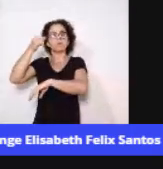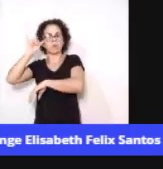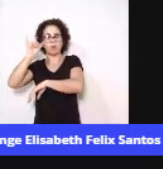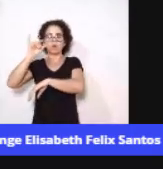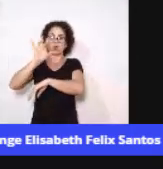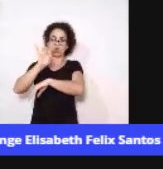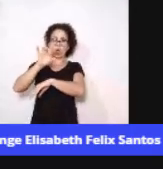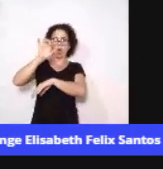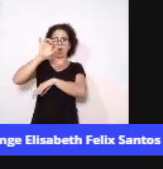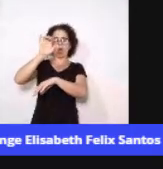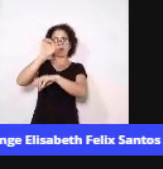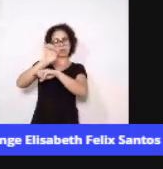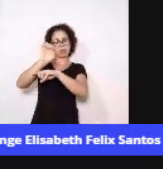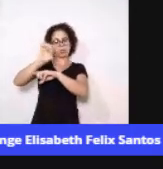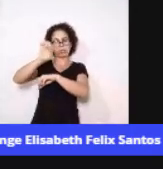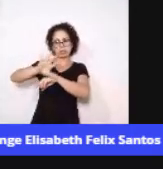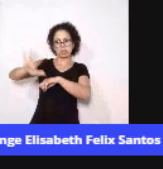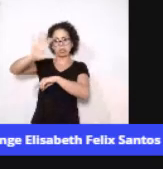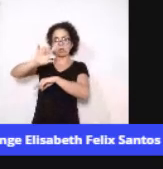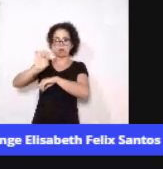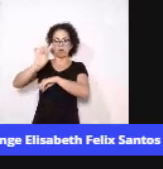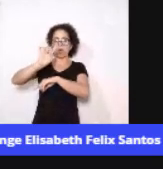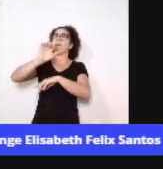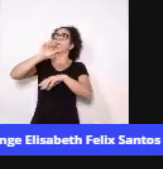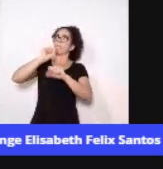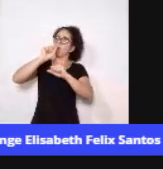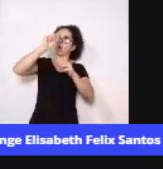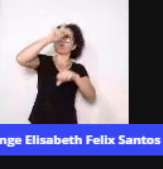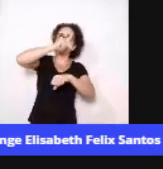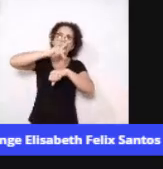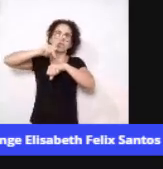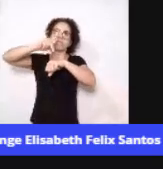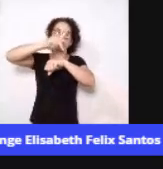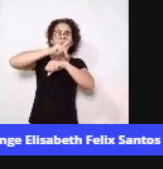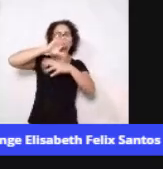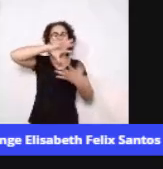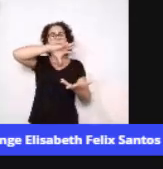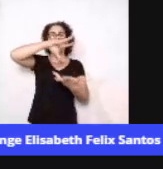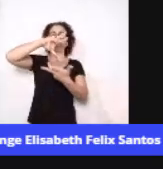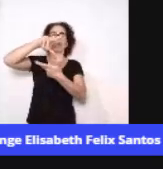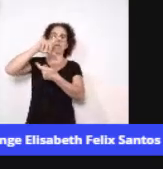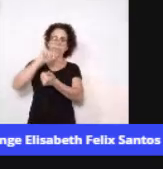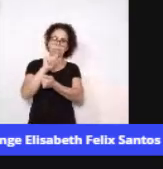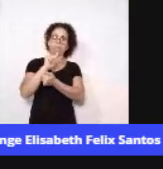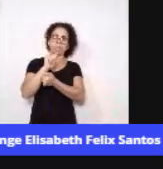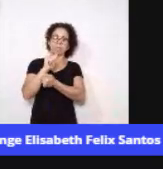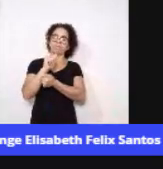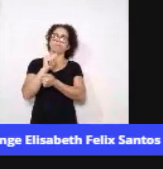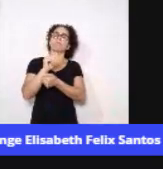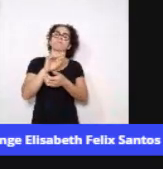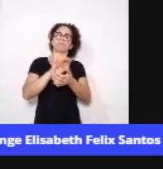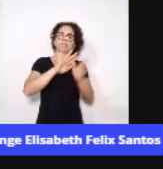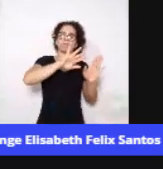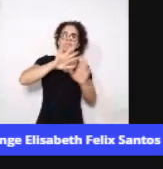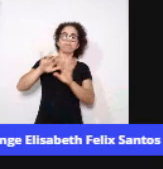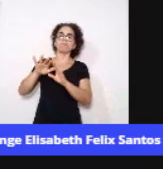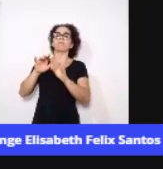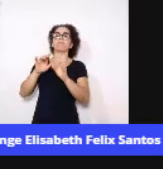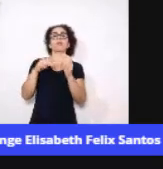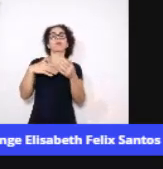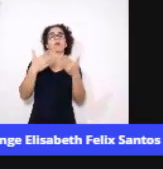mundo. Bom, eu falei de uma parte onde nós podemos agregar um instrumento pedagógico